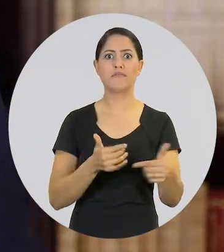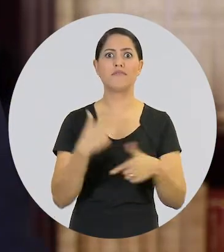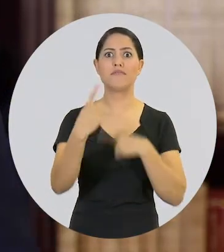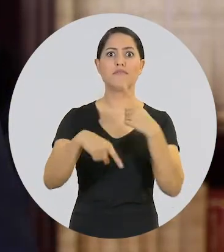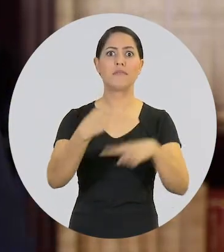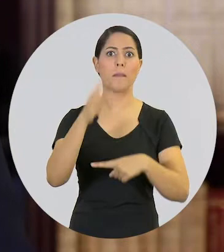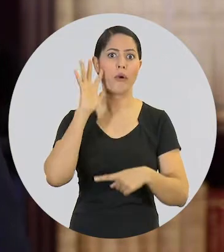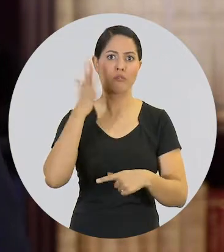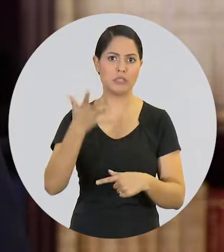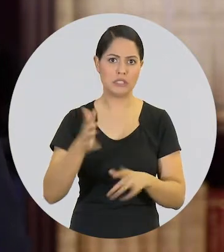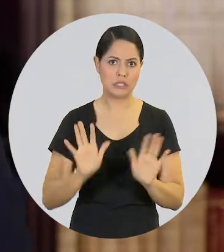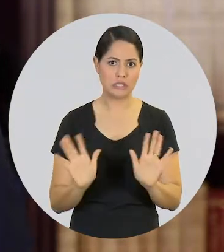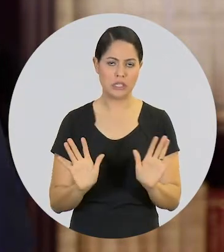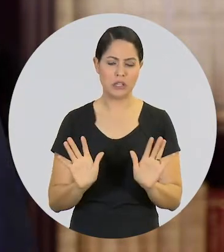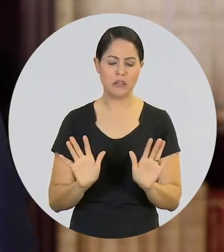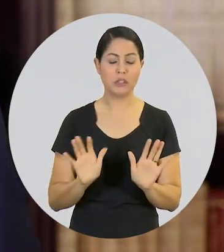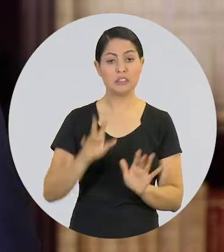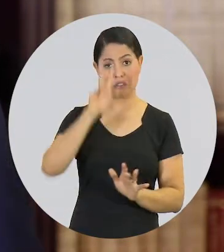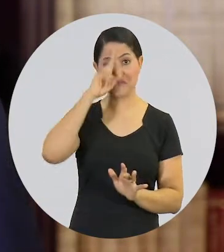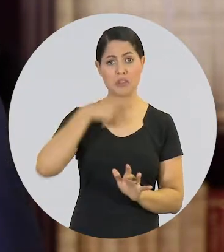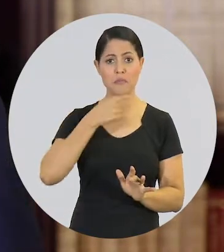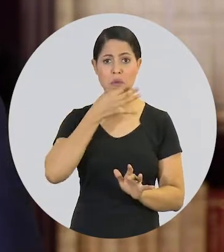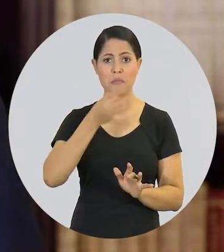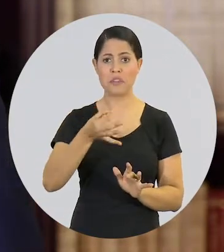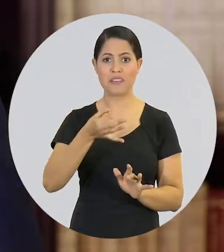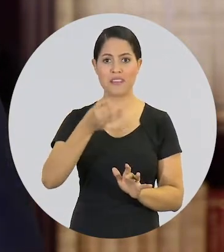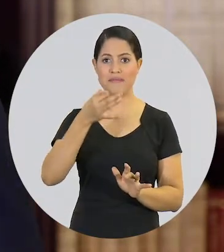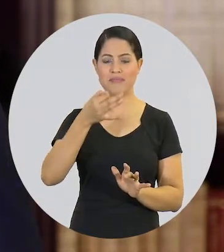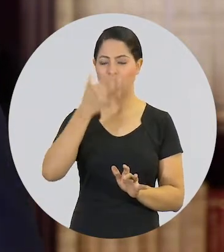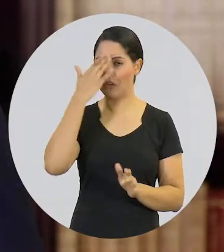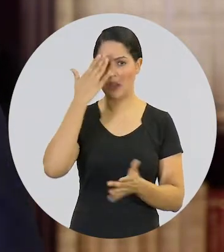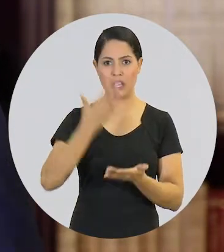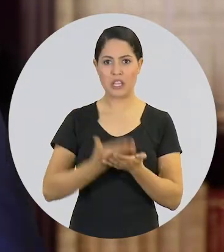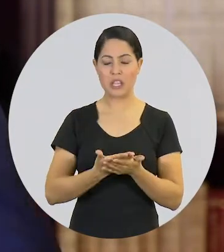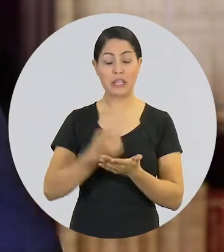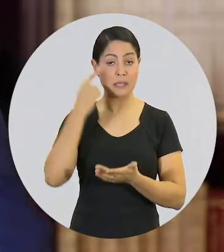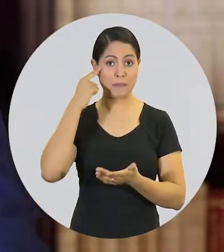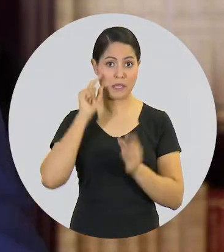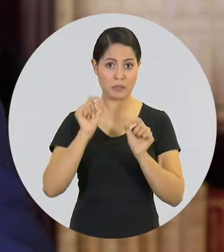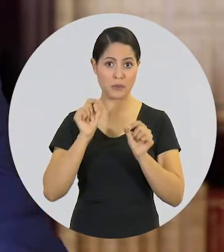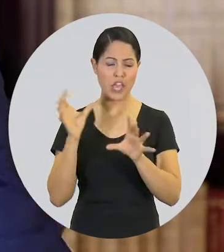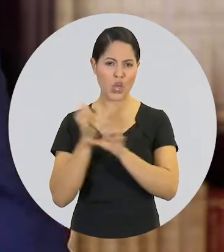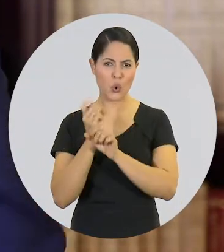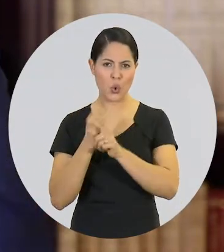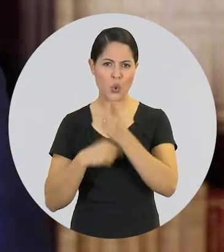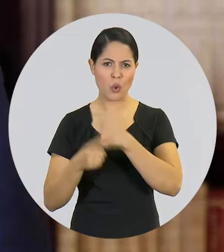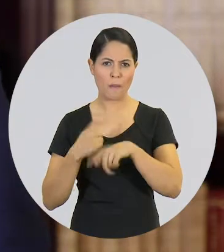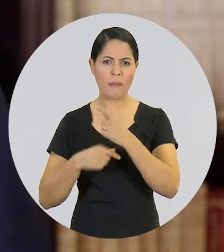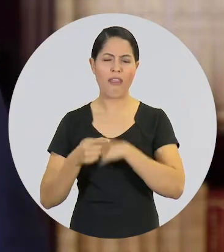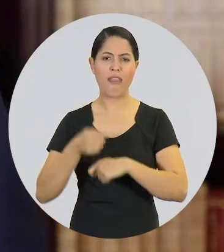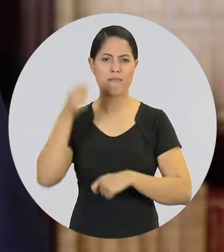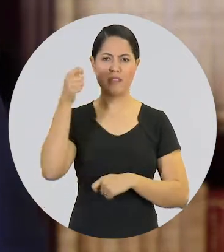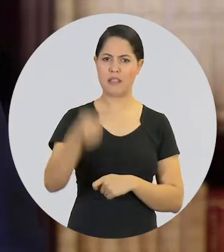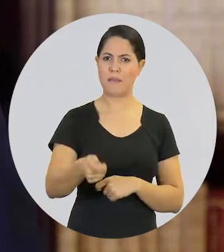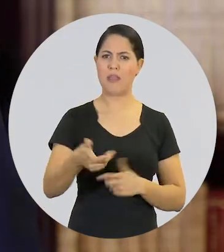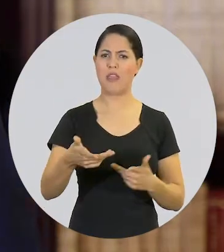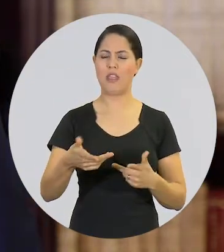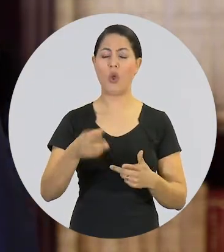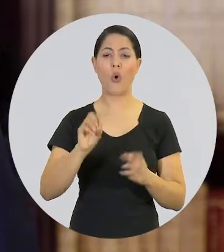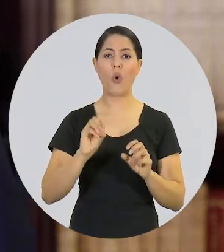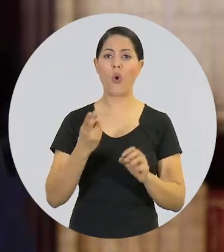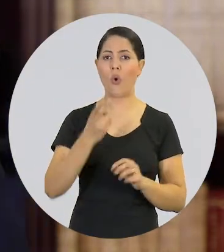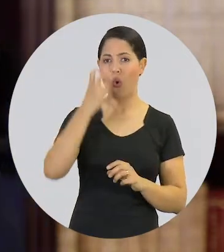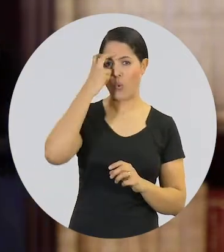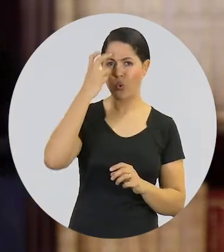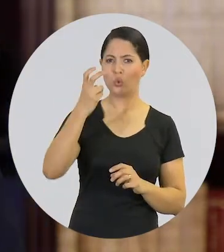o que vai acontecer. Assim, não acredito nos que pensam que a economia é determinante ou que